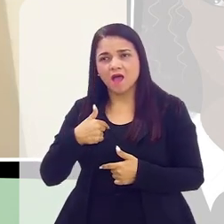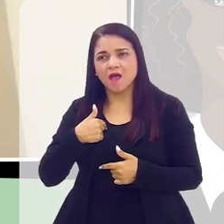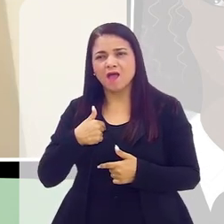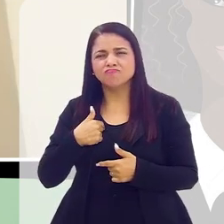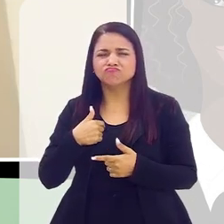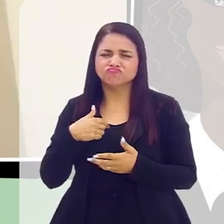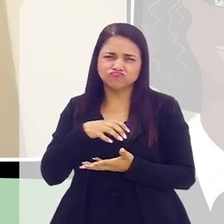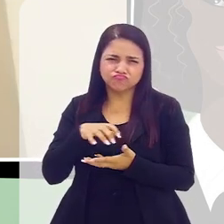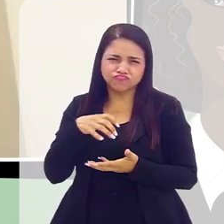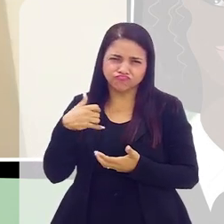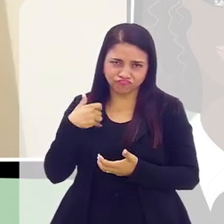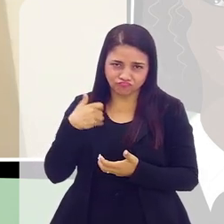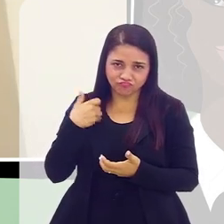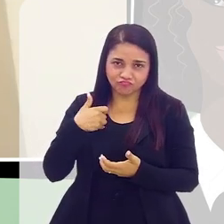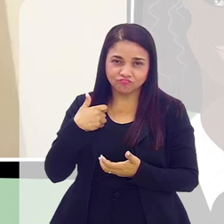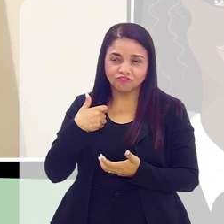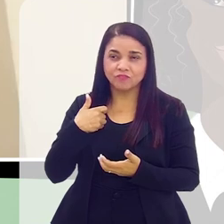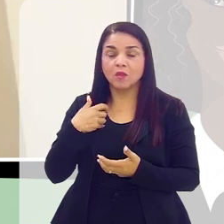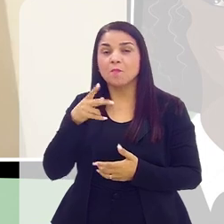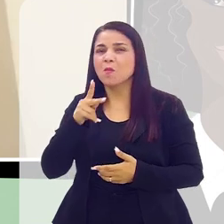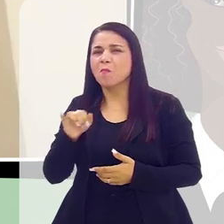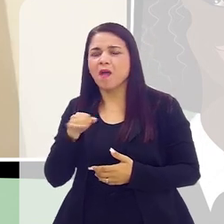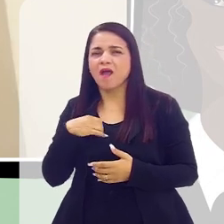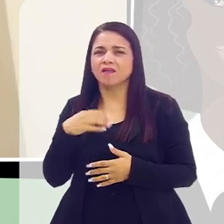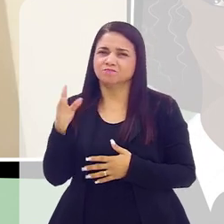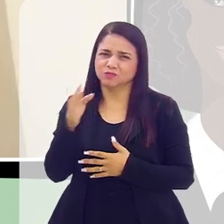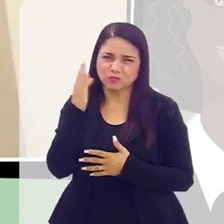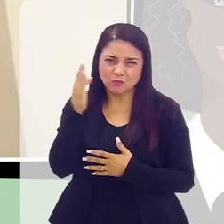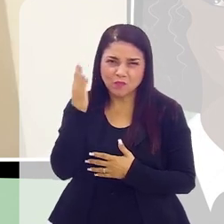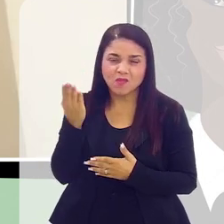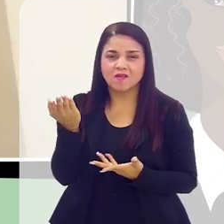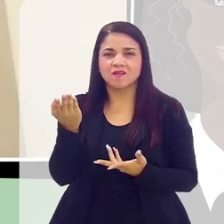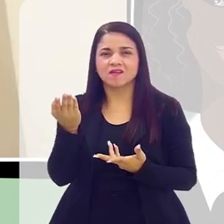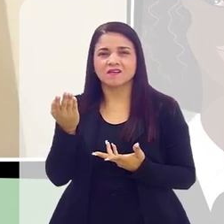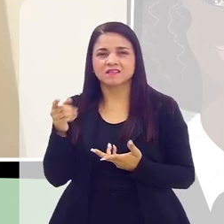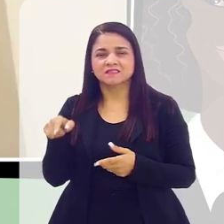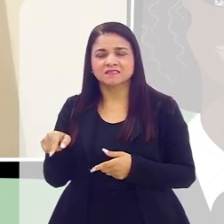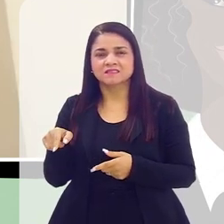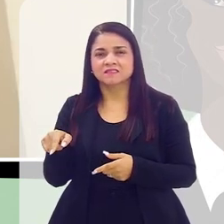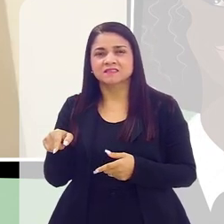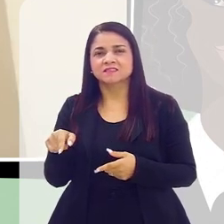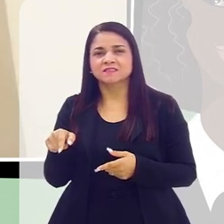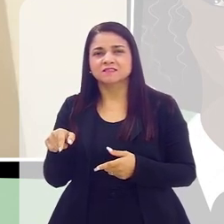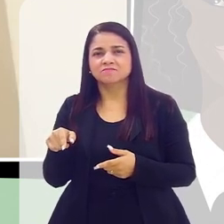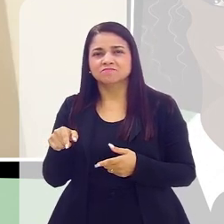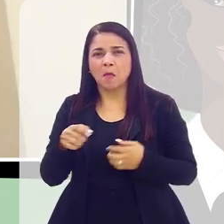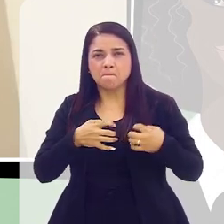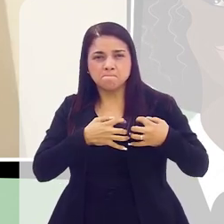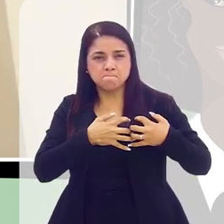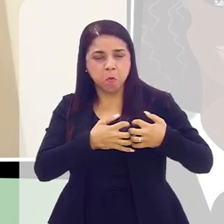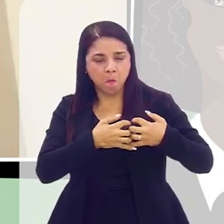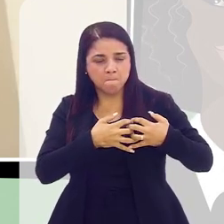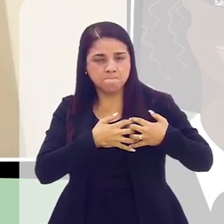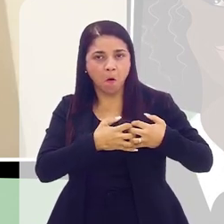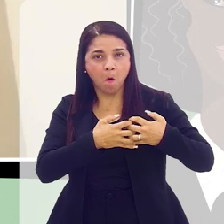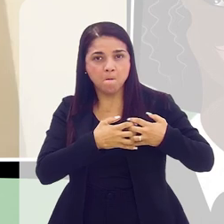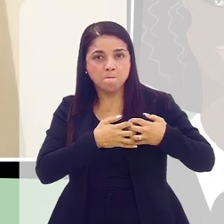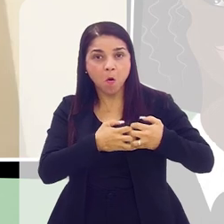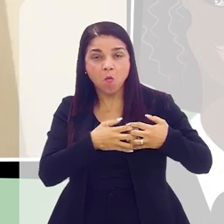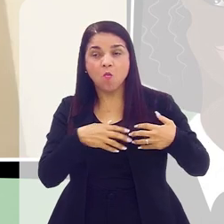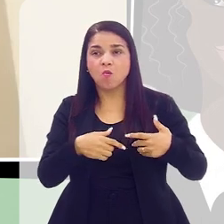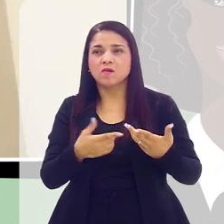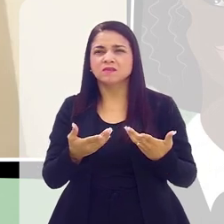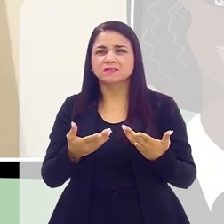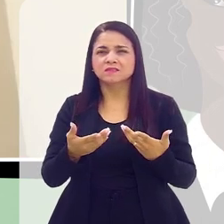olha, já era um senhorzinho, né? Muito idoso. Meu pai passou mal, tem tá com arritmia cardíaca, tá